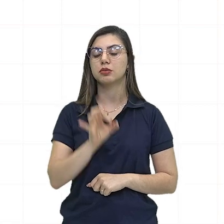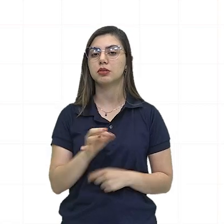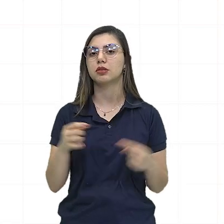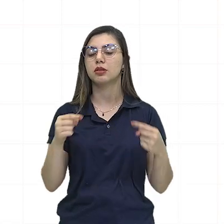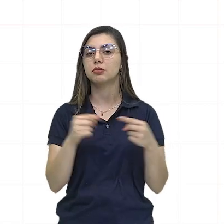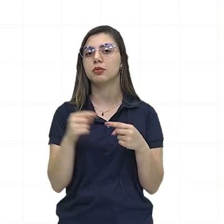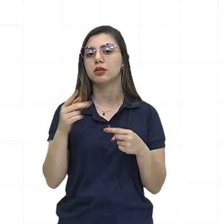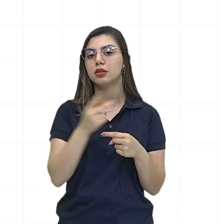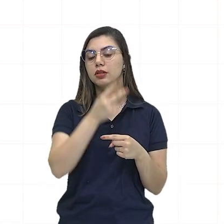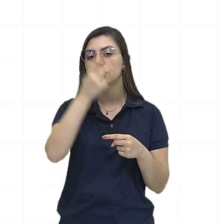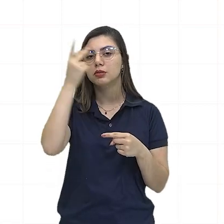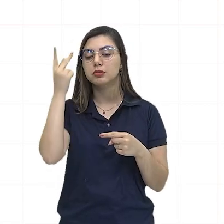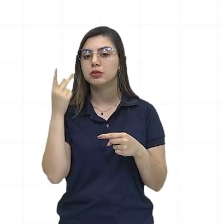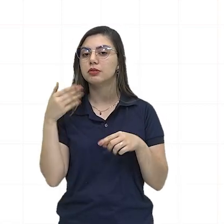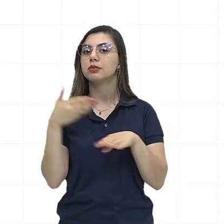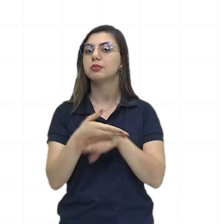pessoas